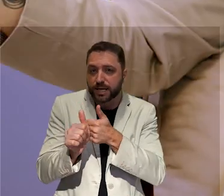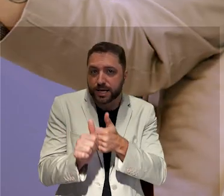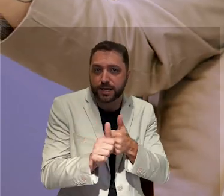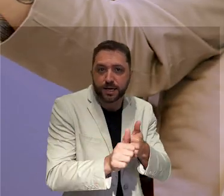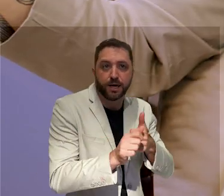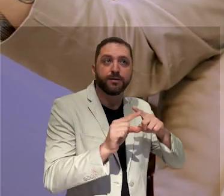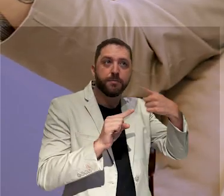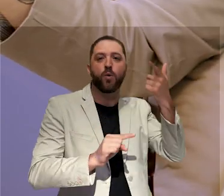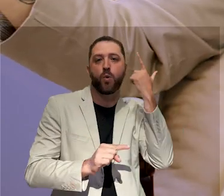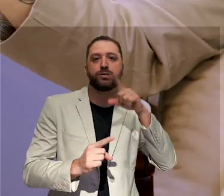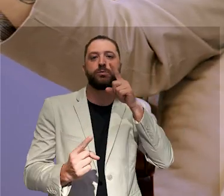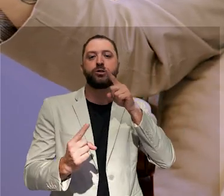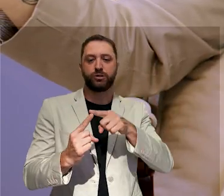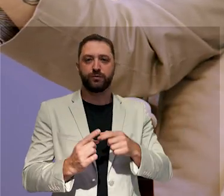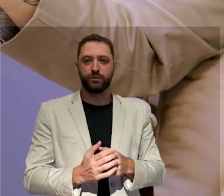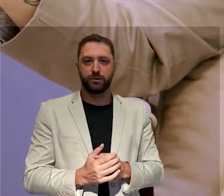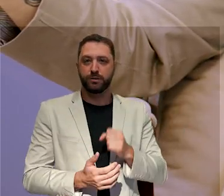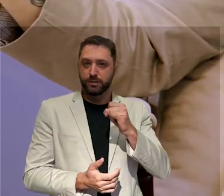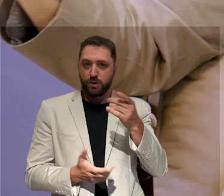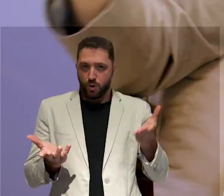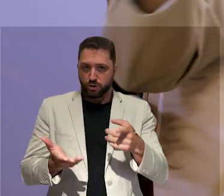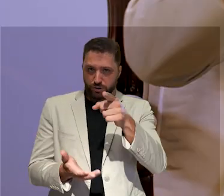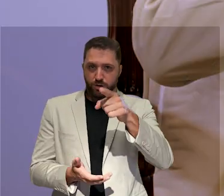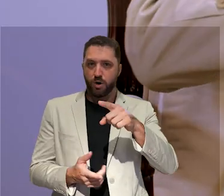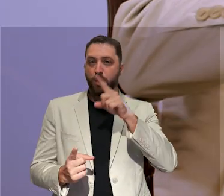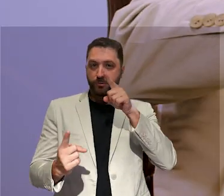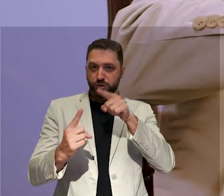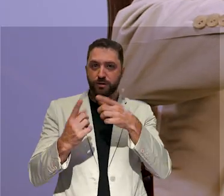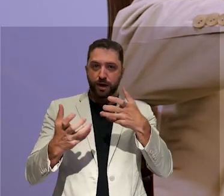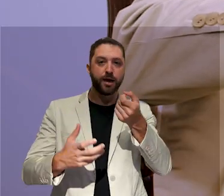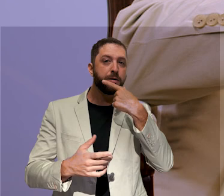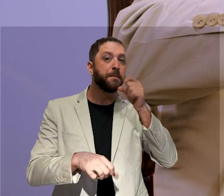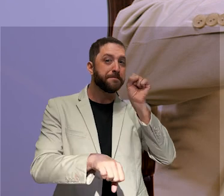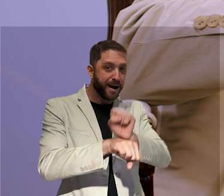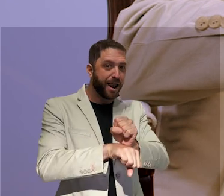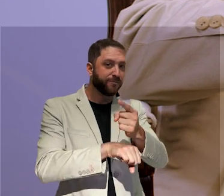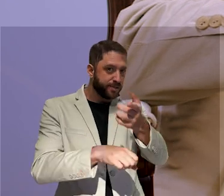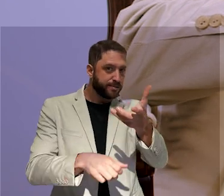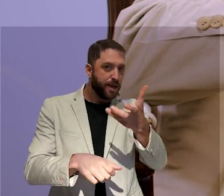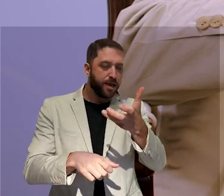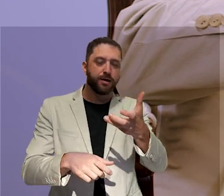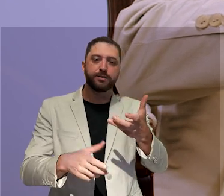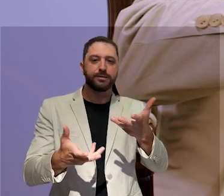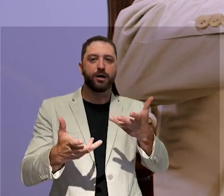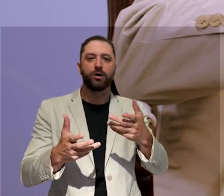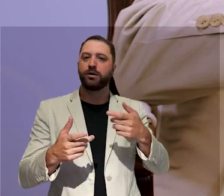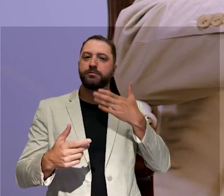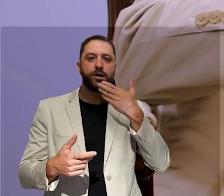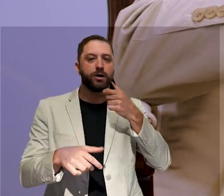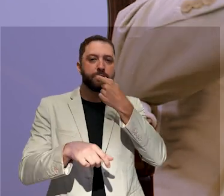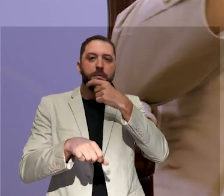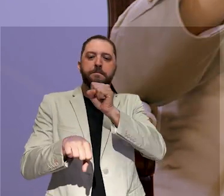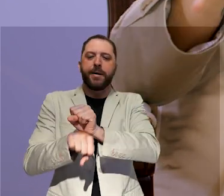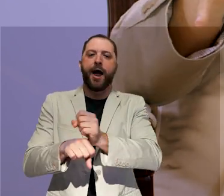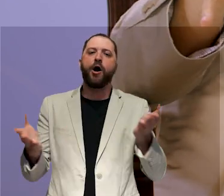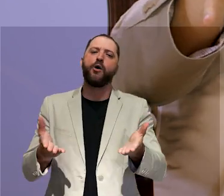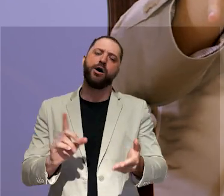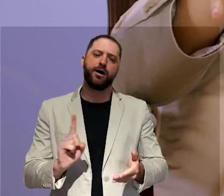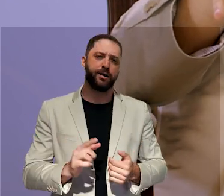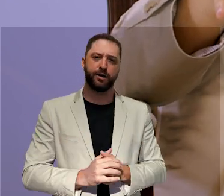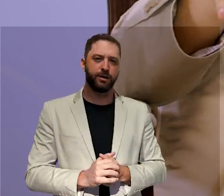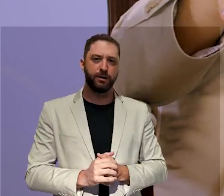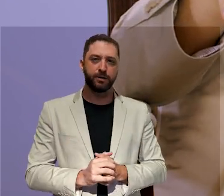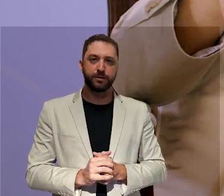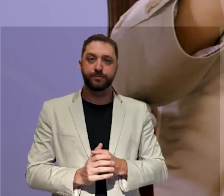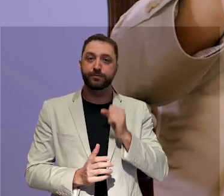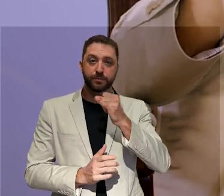para alcançar o objetivo. Então, se hoje o seu objetivo é parar de tomar remédios, primeiro, não pare de tomar o